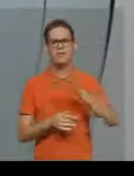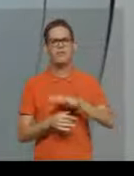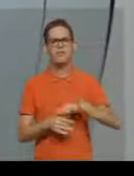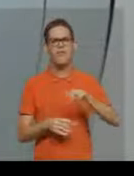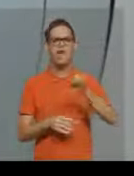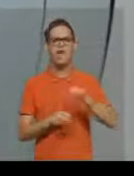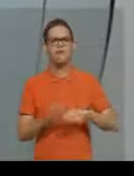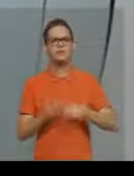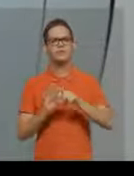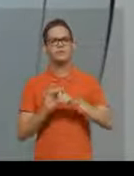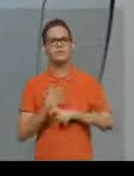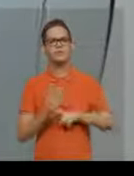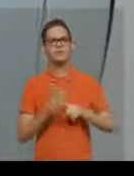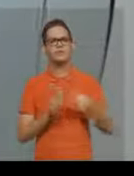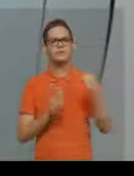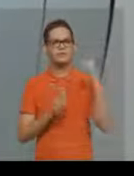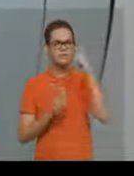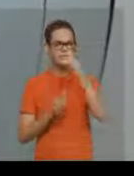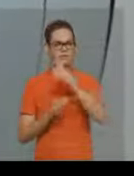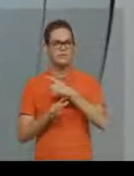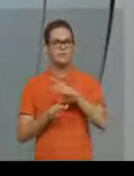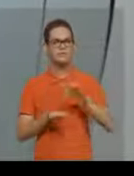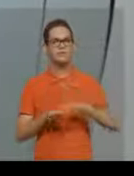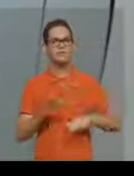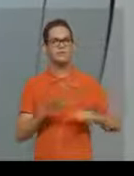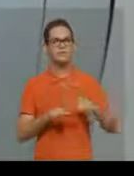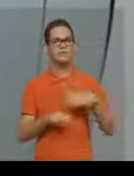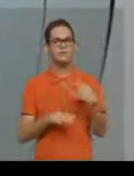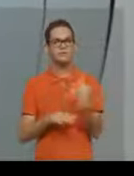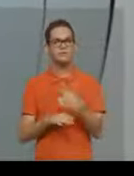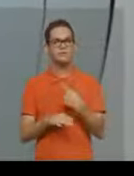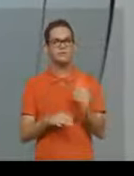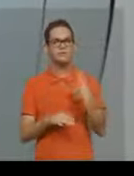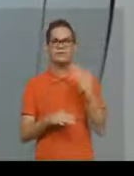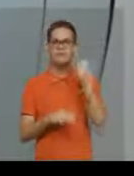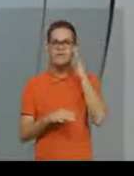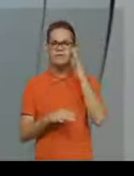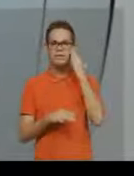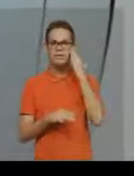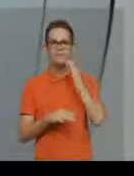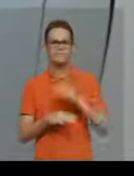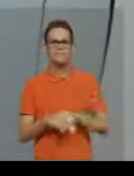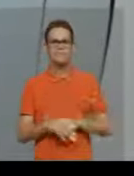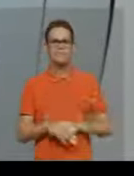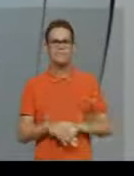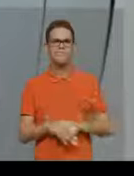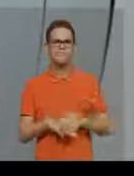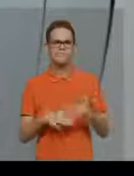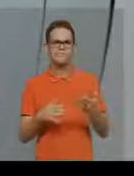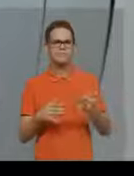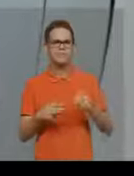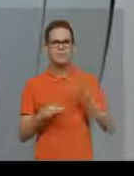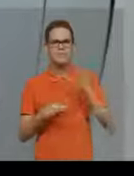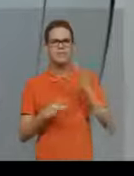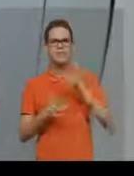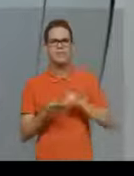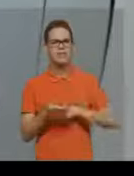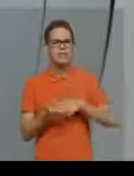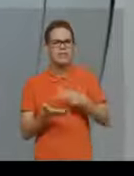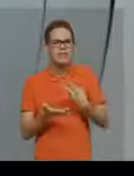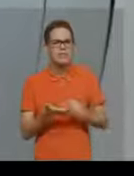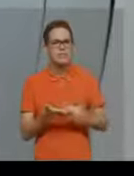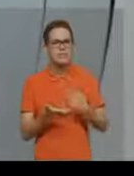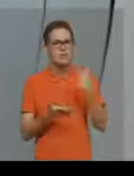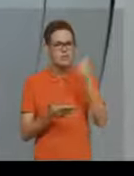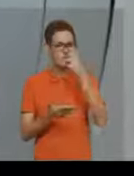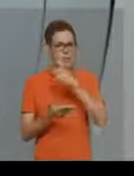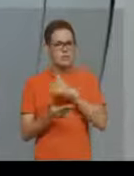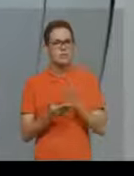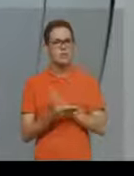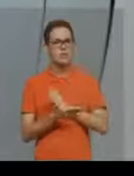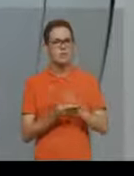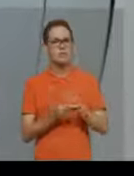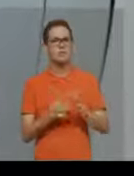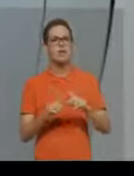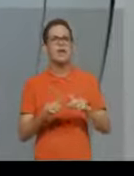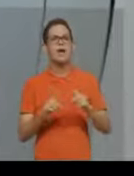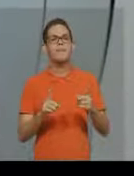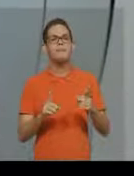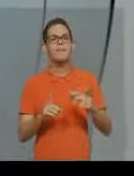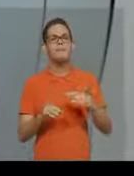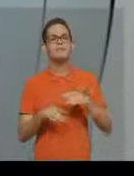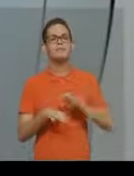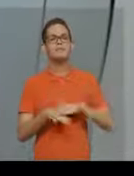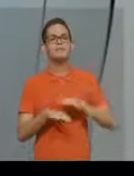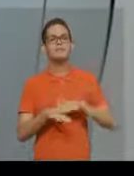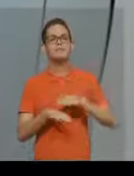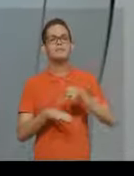mais difícil às vezes de interpretar. Então eu acho que é isso que caracteriza. E um texto muito importante para criar na pessoa a